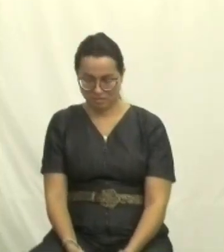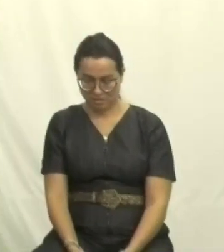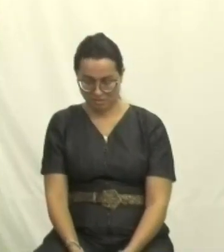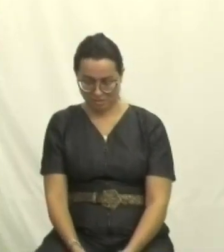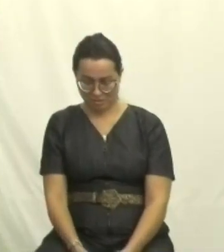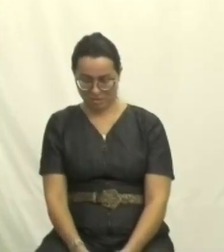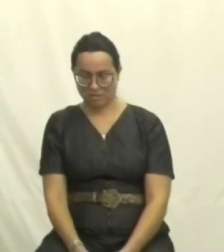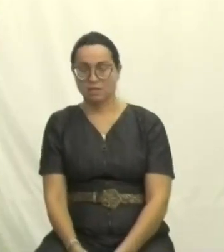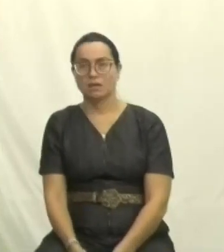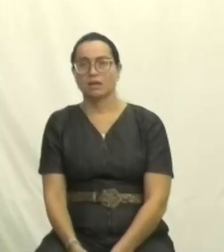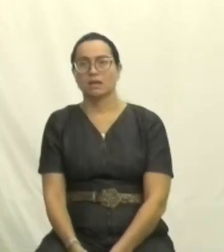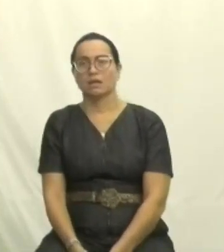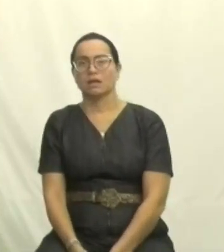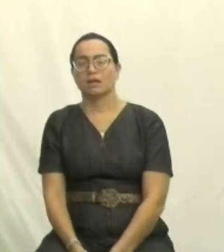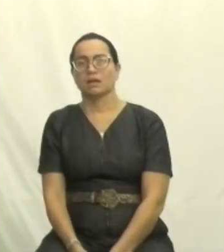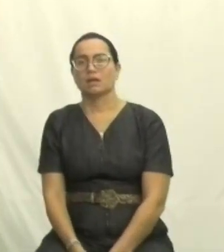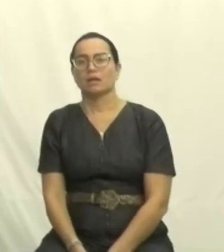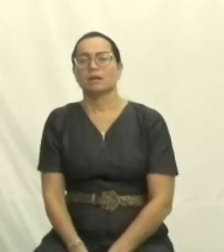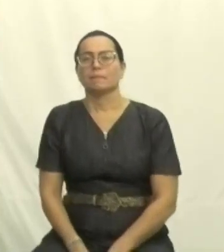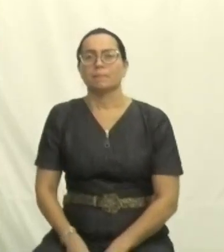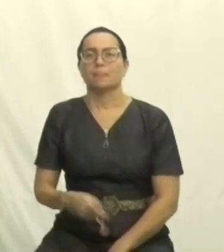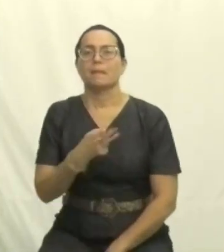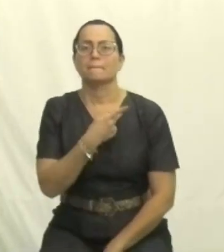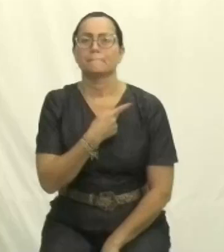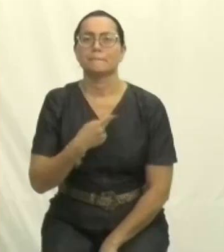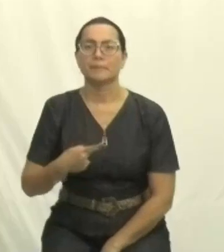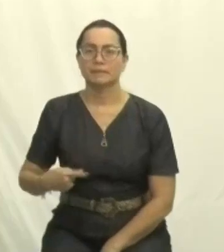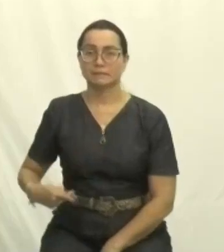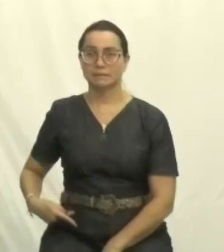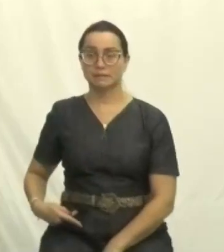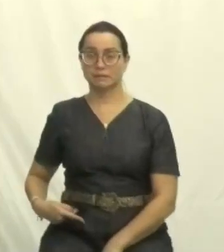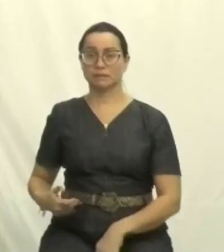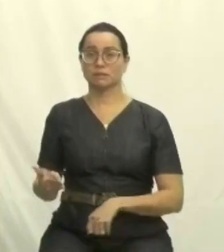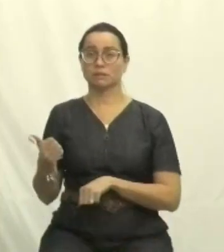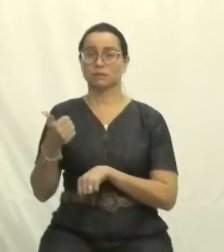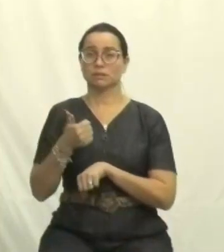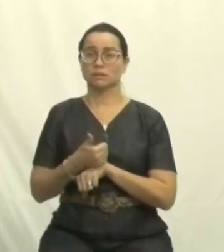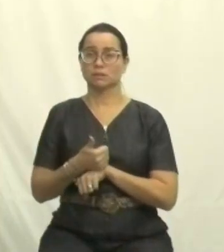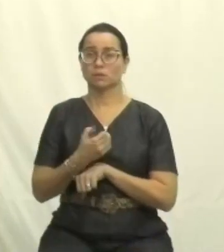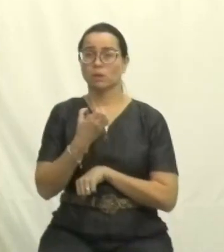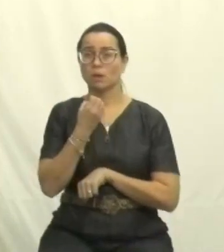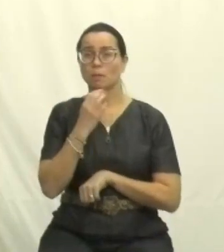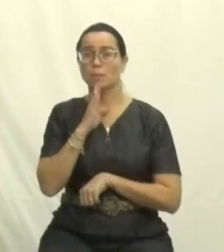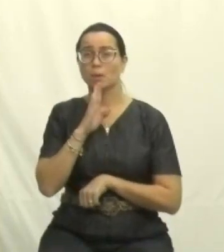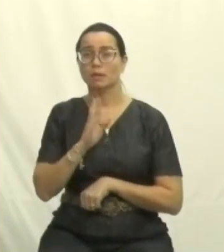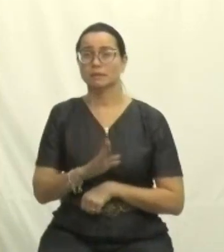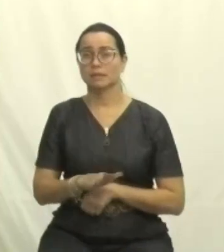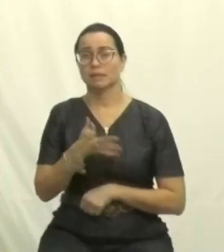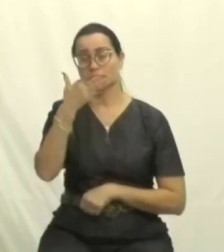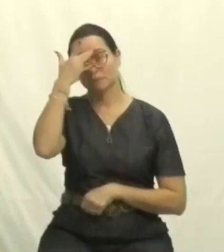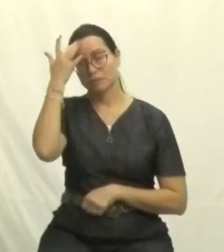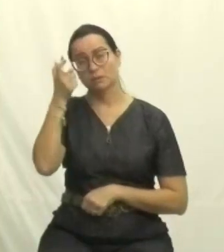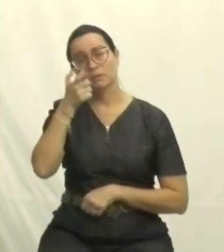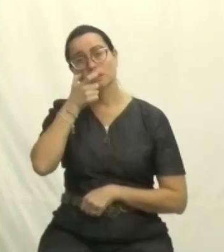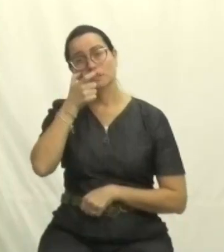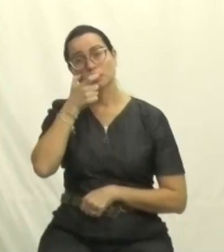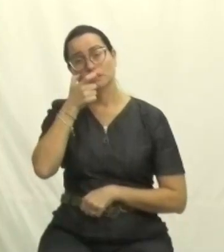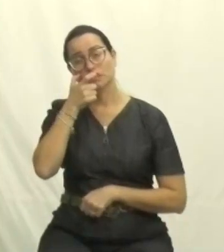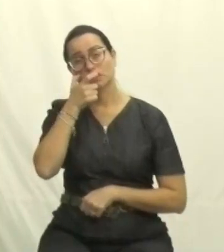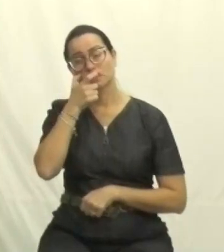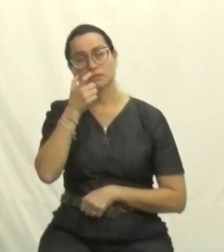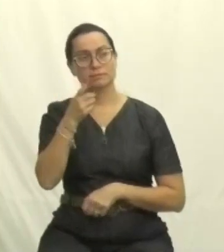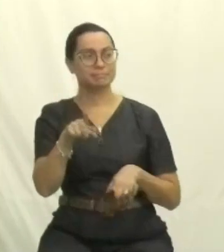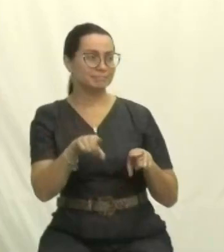Senhor presidente, mesa diretora, nobres colegas, muito boa tarde. Público que nos assiste, Henrique, em seu